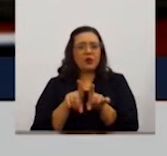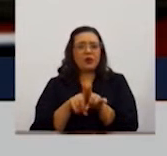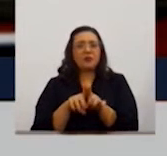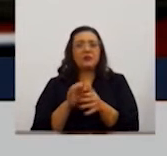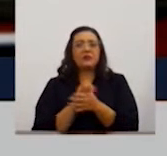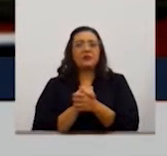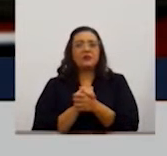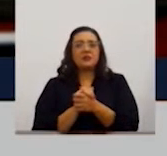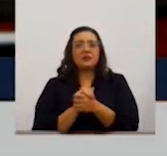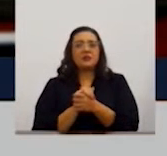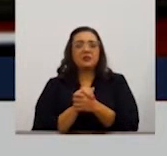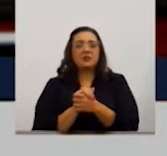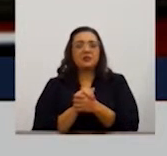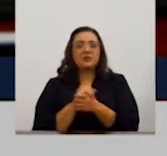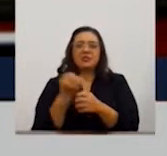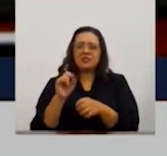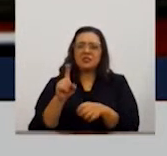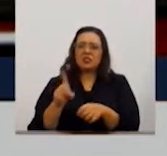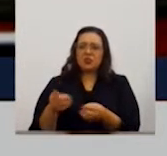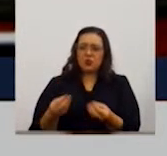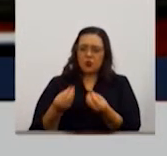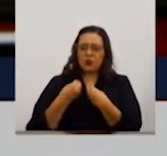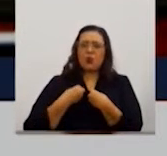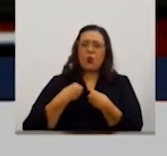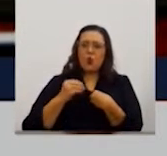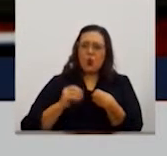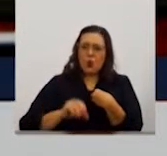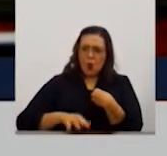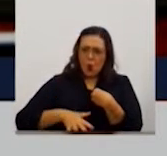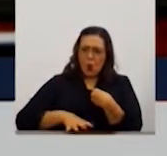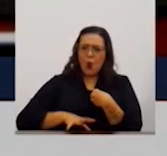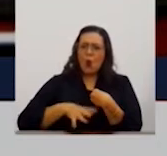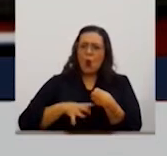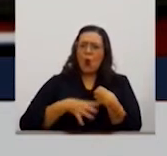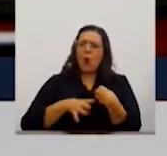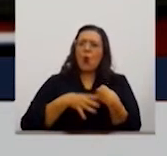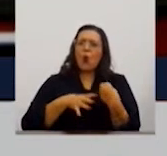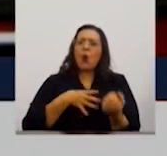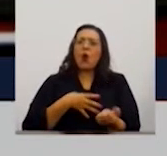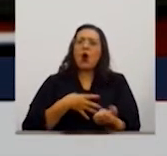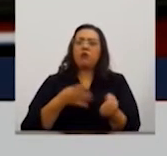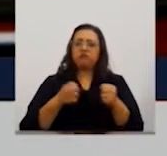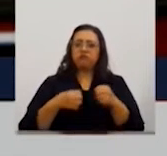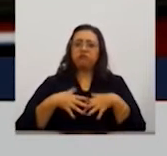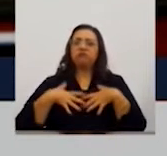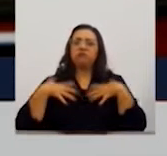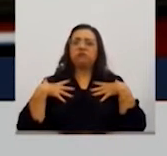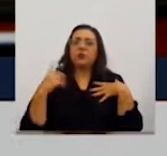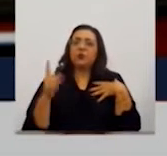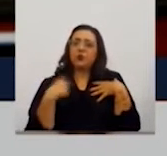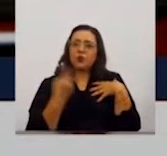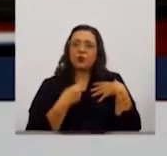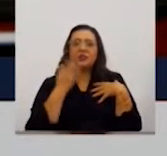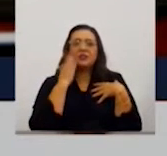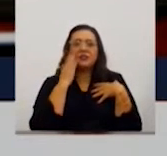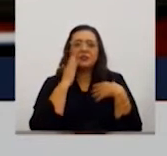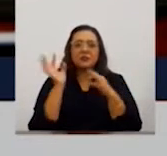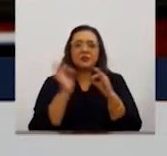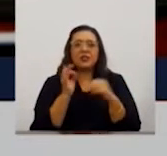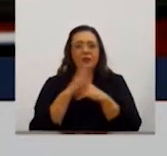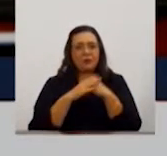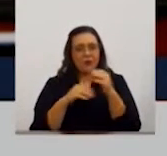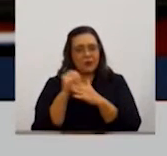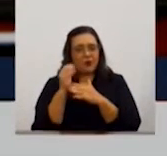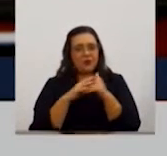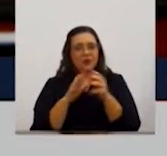agosto. Nos encoraja e orgulha, como mulher, sabemos que temos uma